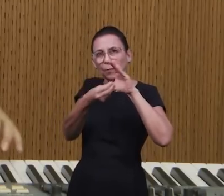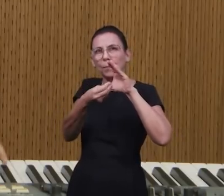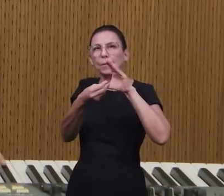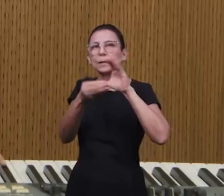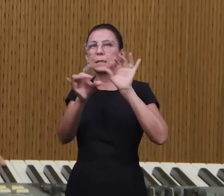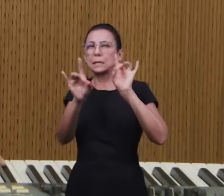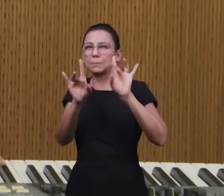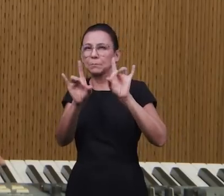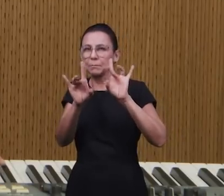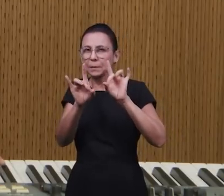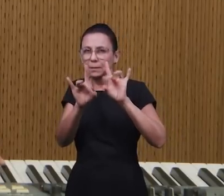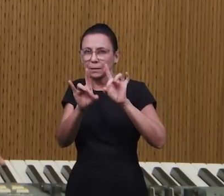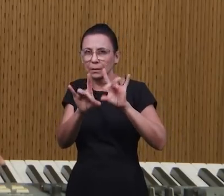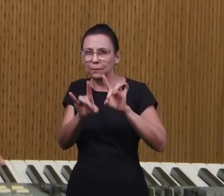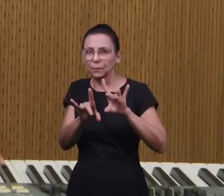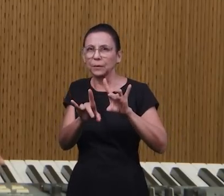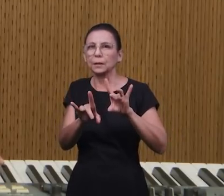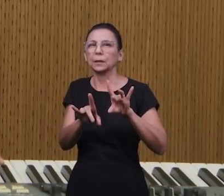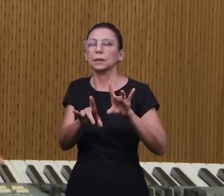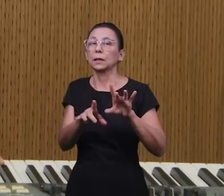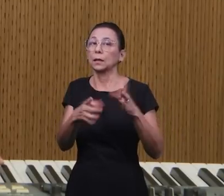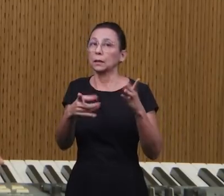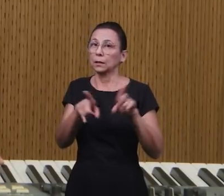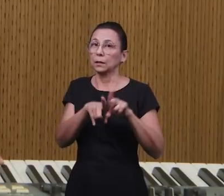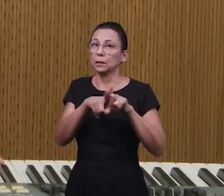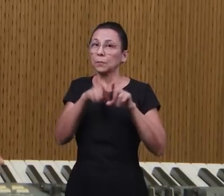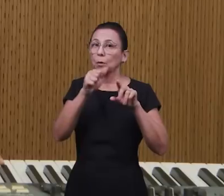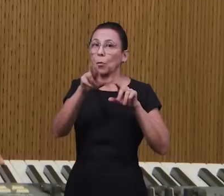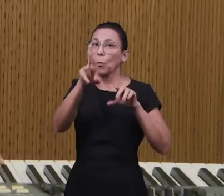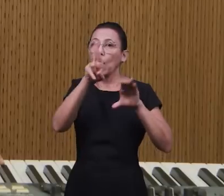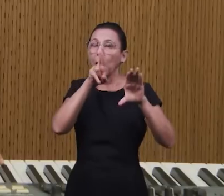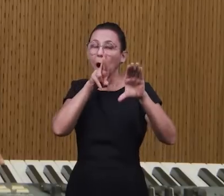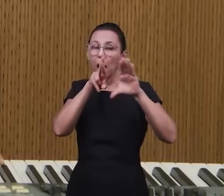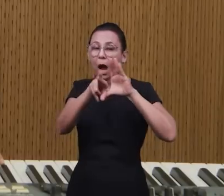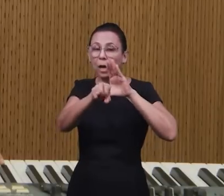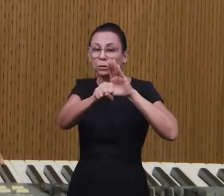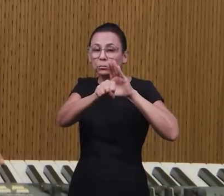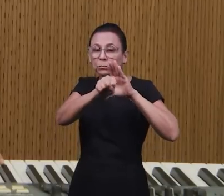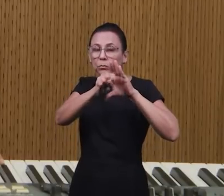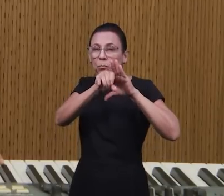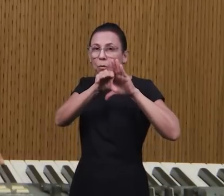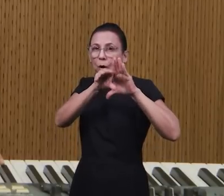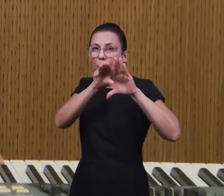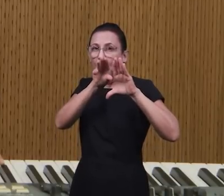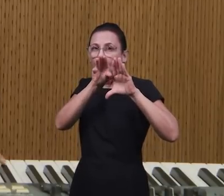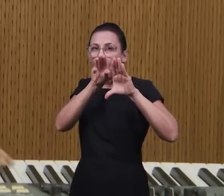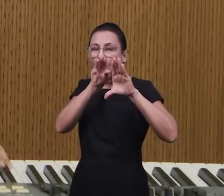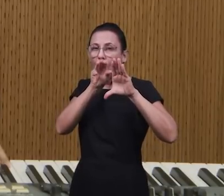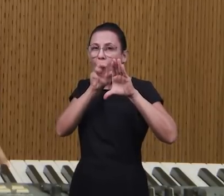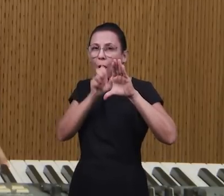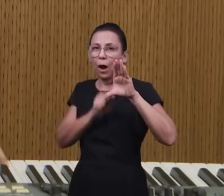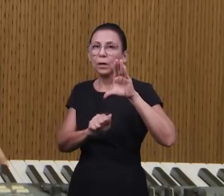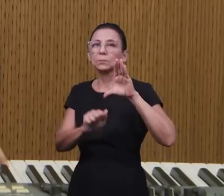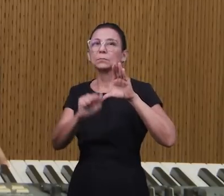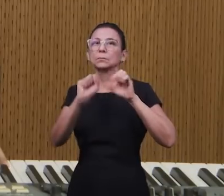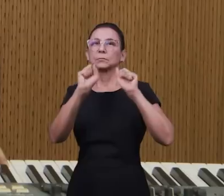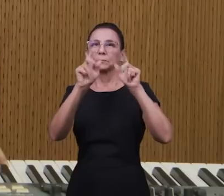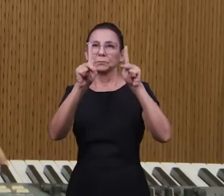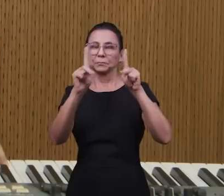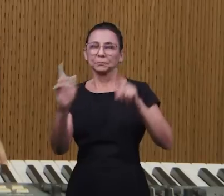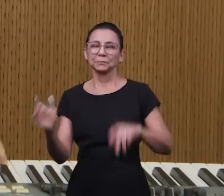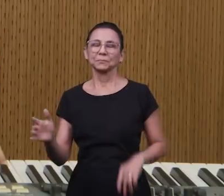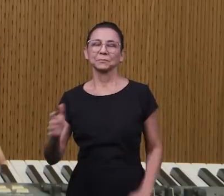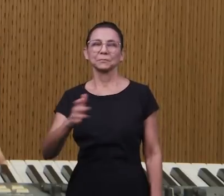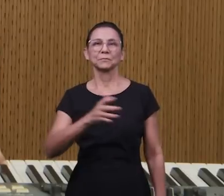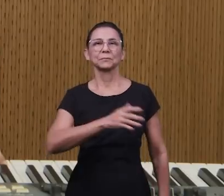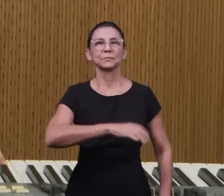específica, considerando também o ar que está passando pelas suas pregas vocais e chegando aqui fora, ok? Então,